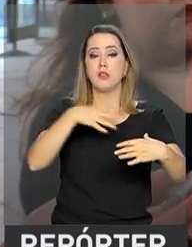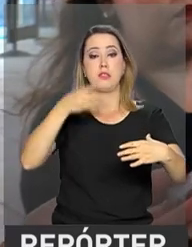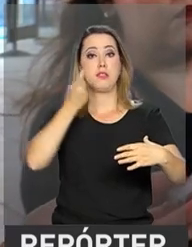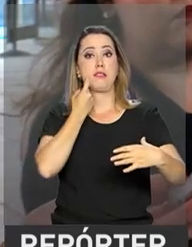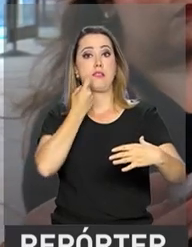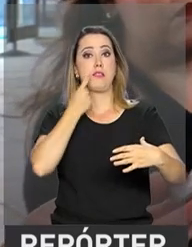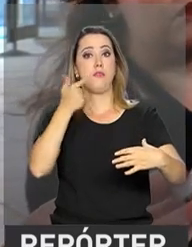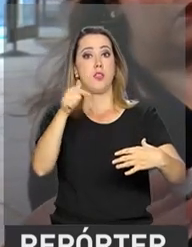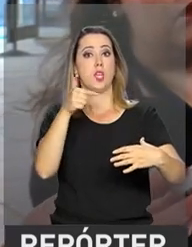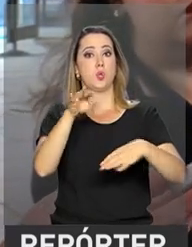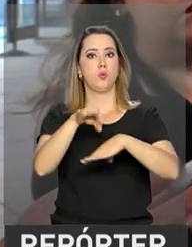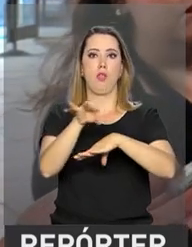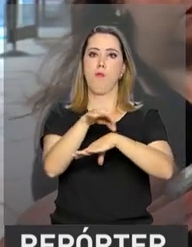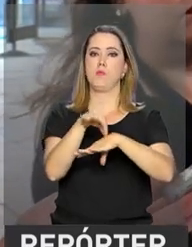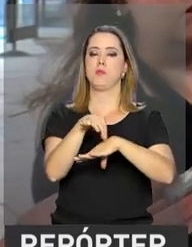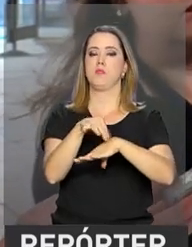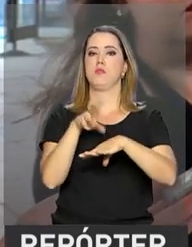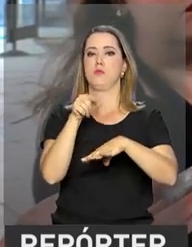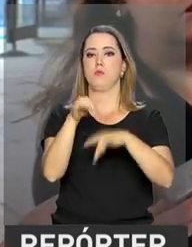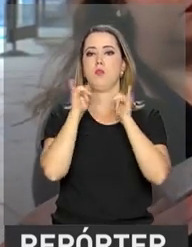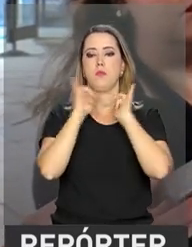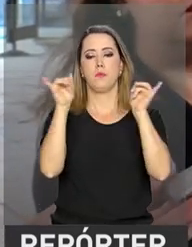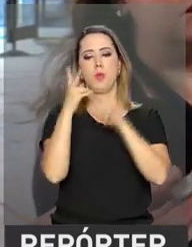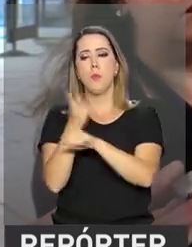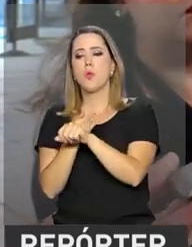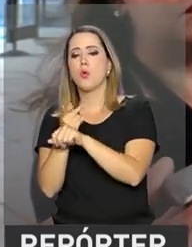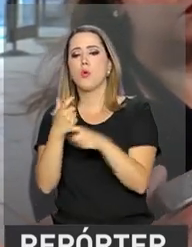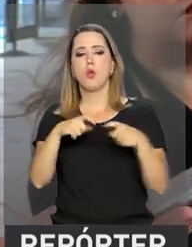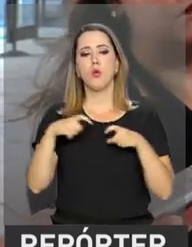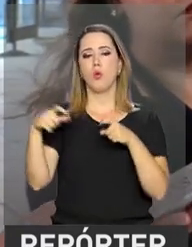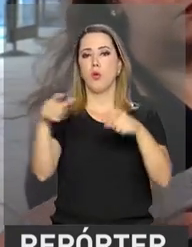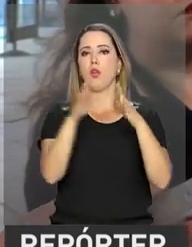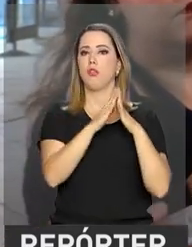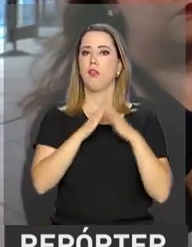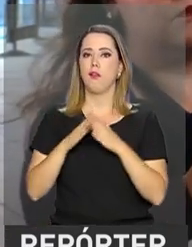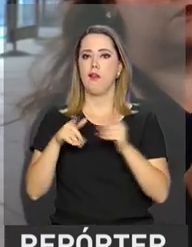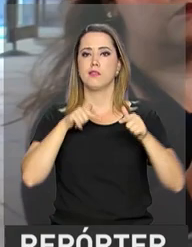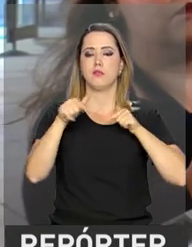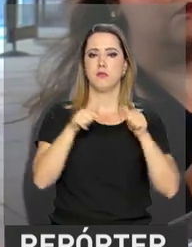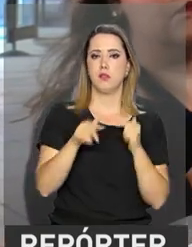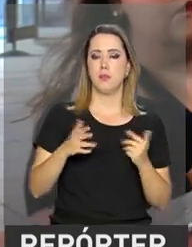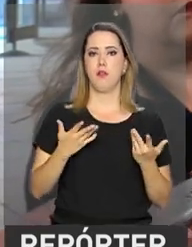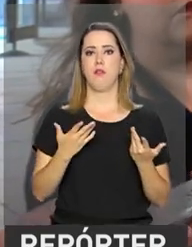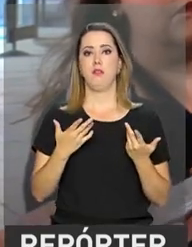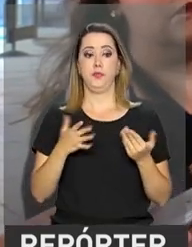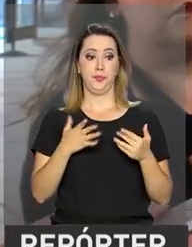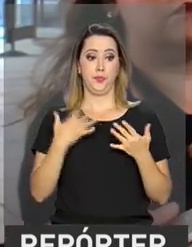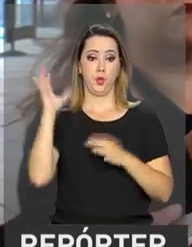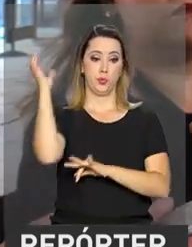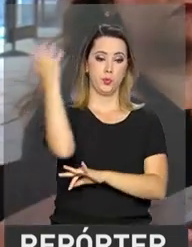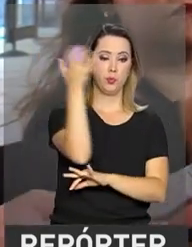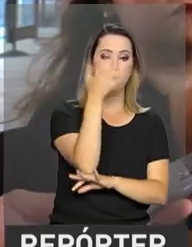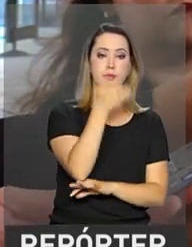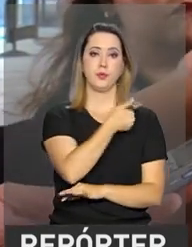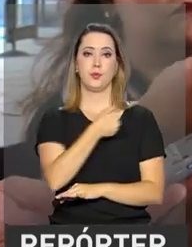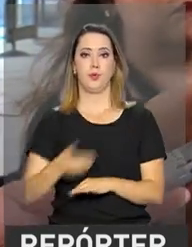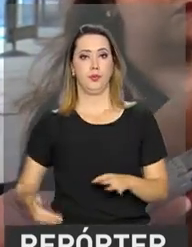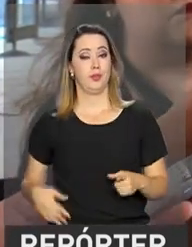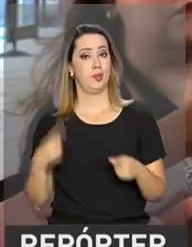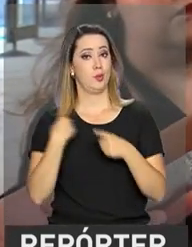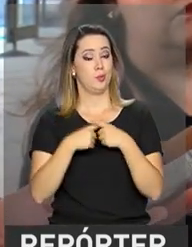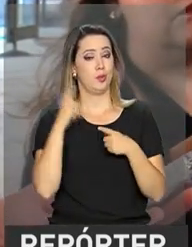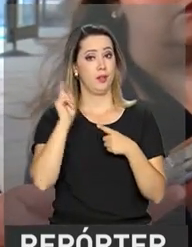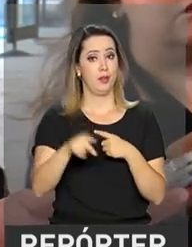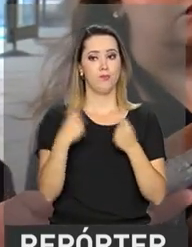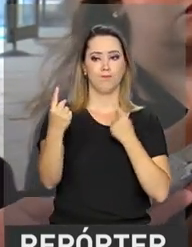mosquito toda sexta feira os carros novos dizia em casa no atual trabalho local nos parques públicos porque é